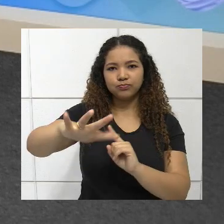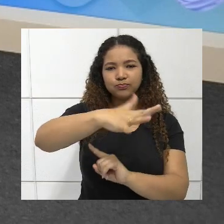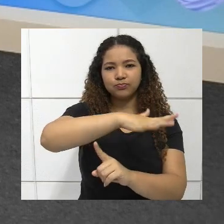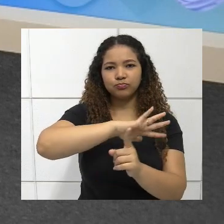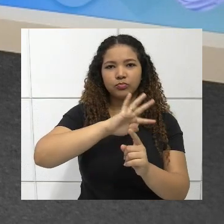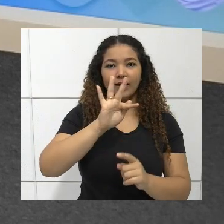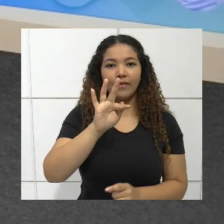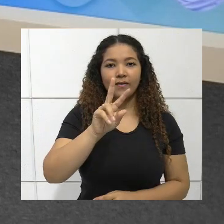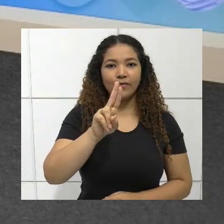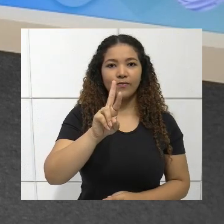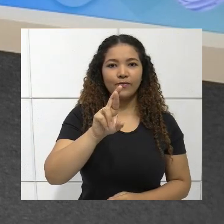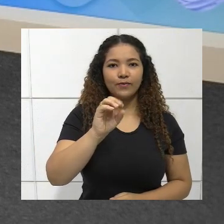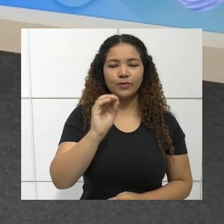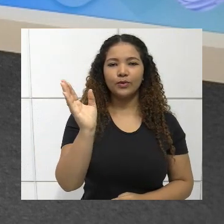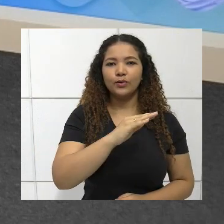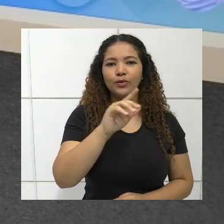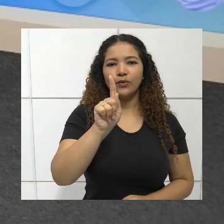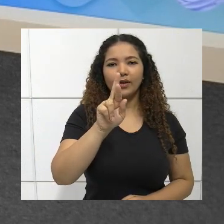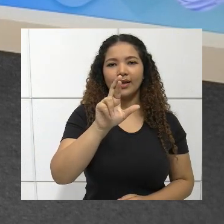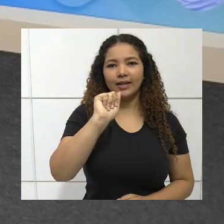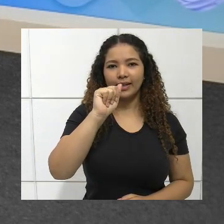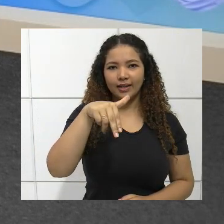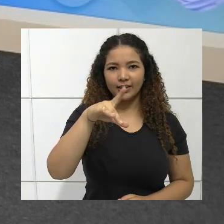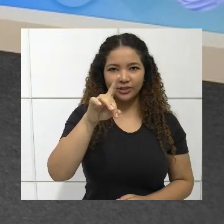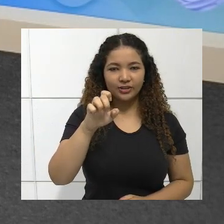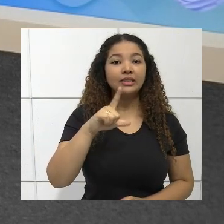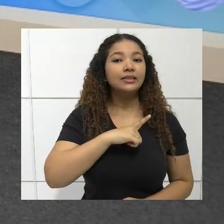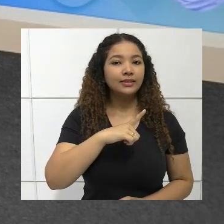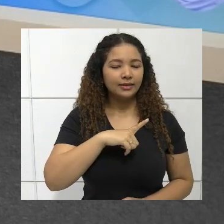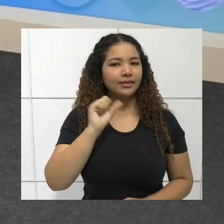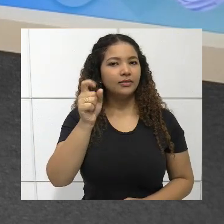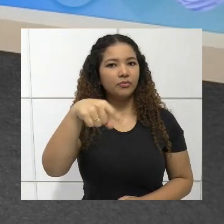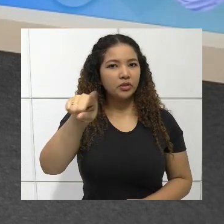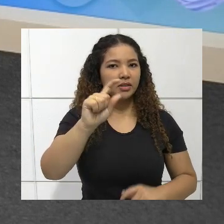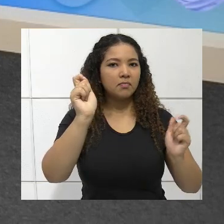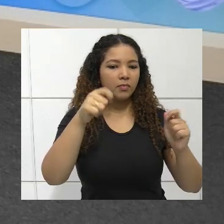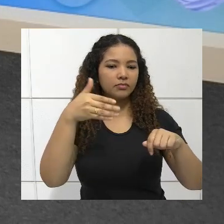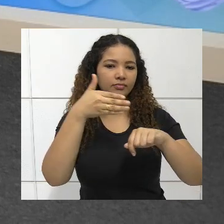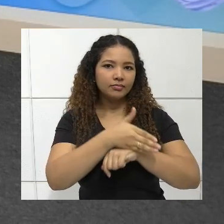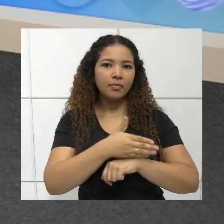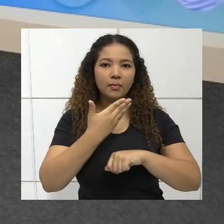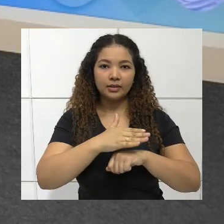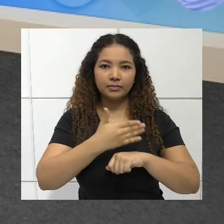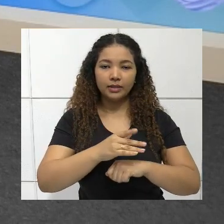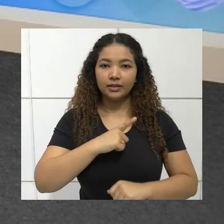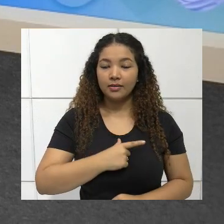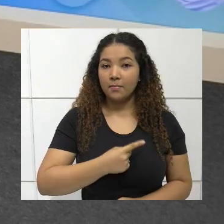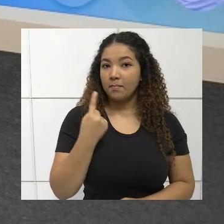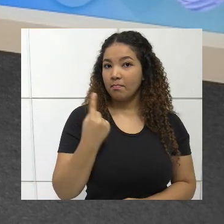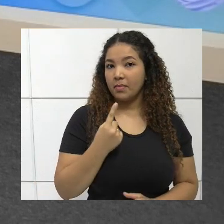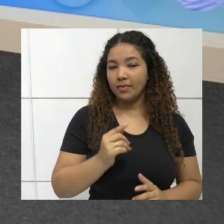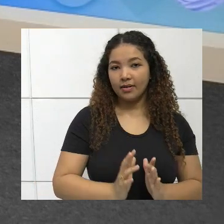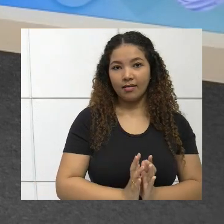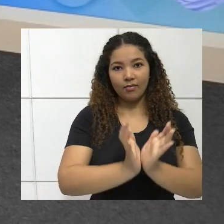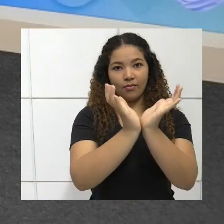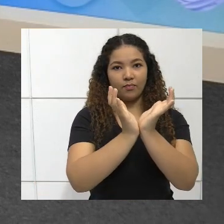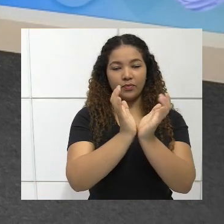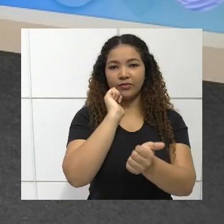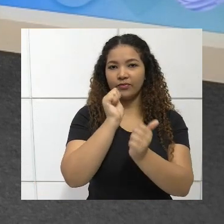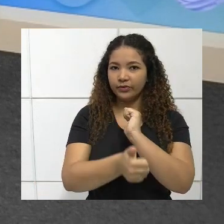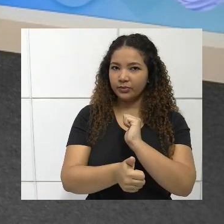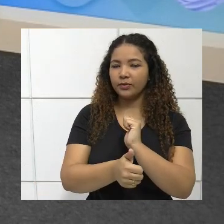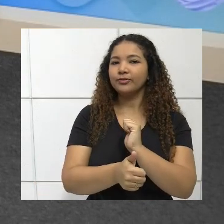tá todo mundo, dá para chegar lá no Furo Grande, fazer lá a sua participação. Vem aí, primeira Copa Mega Show de Futebol